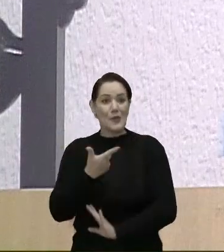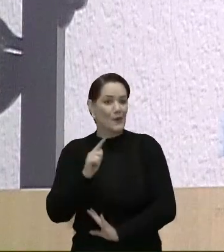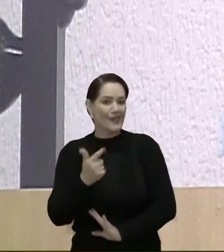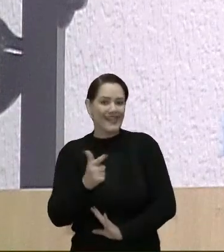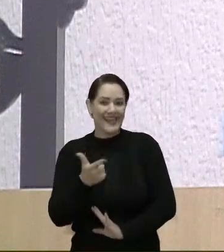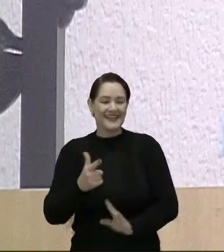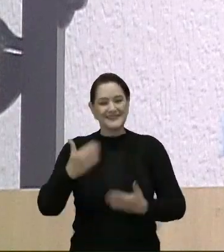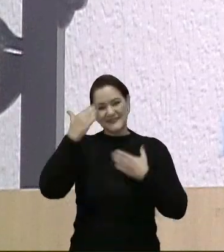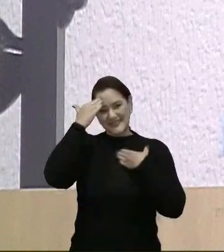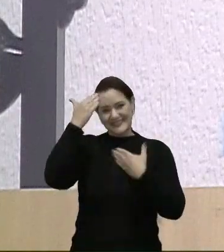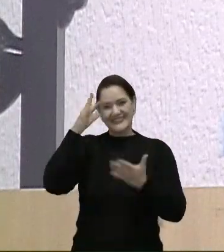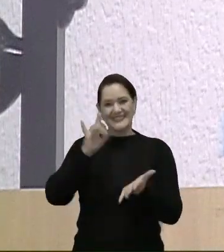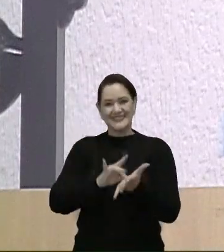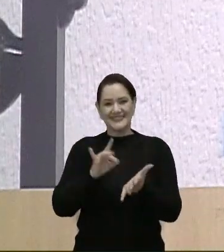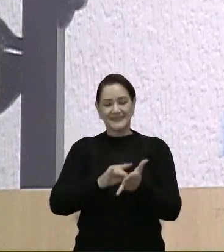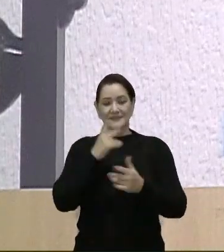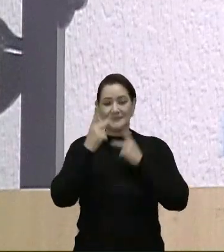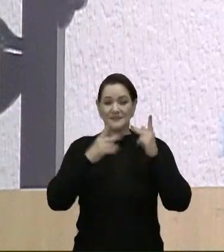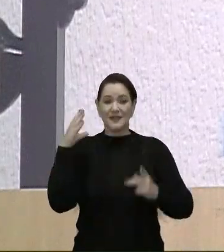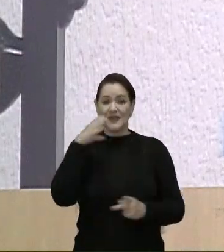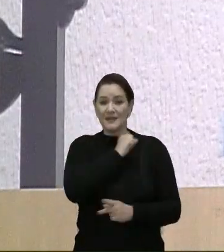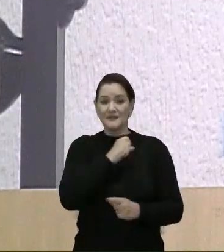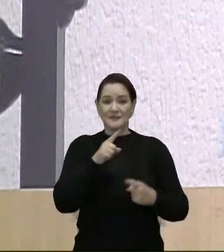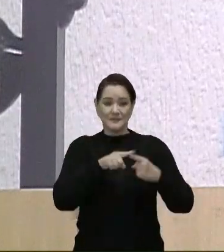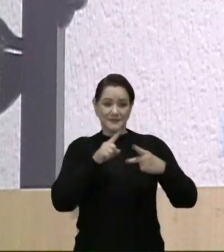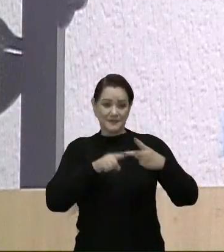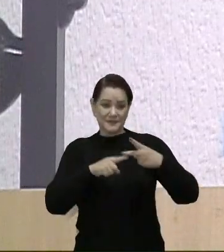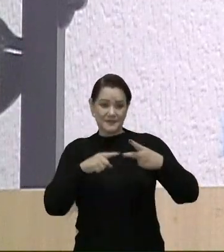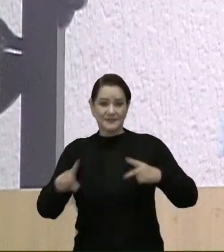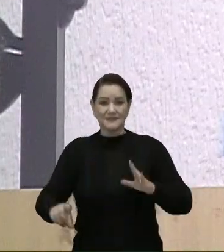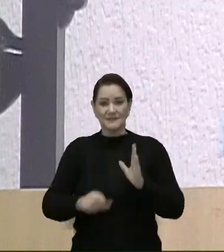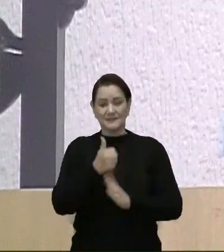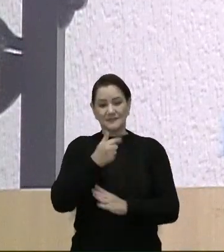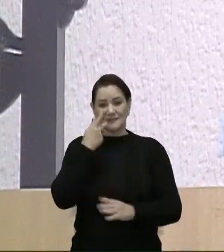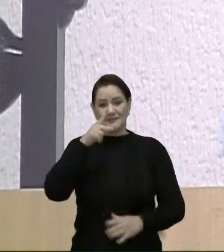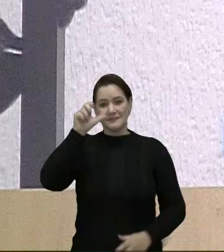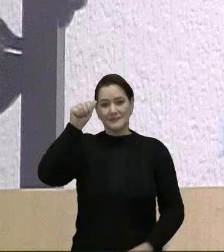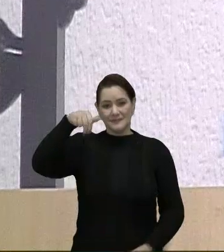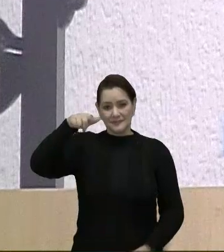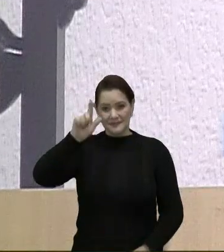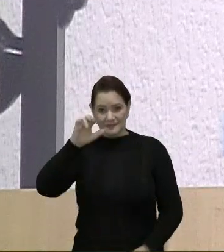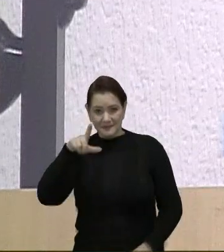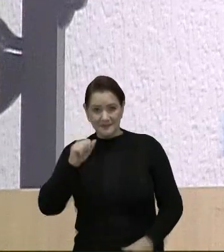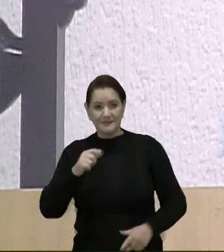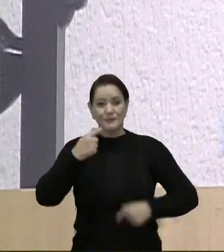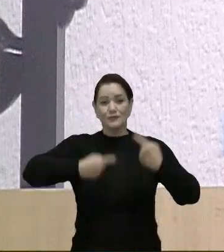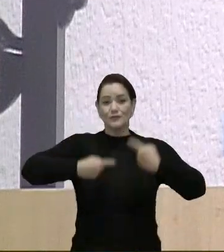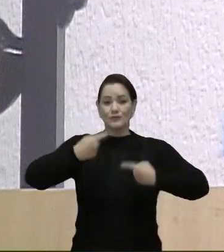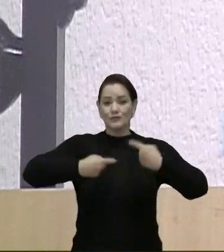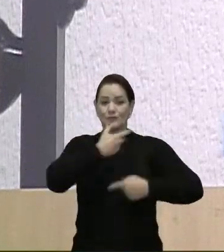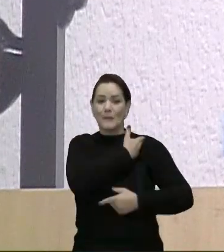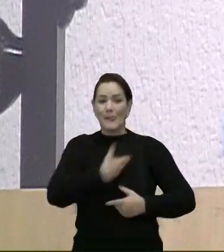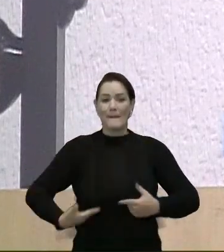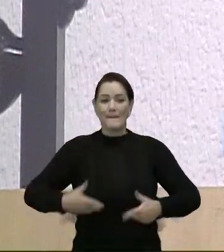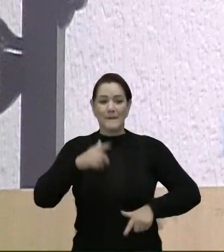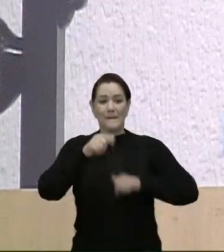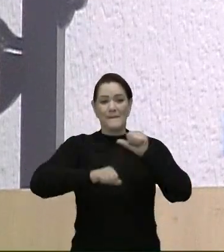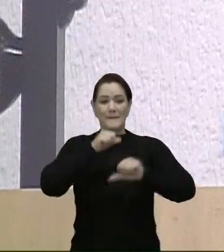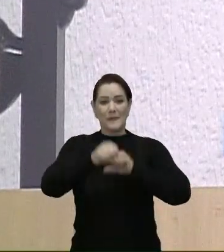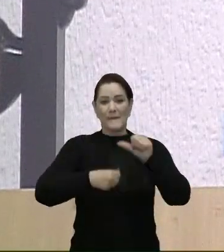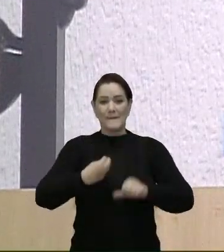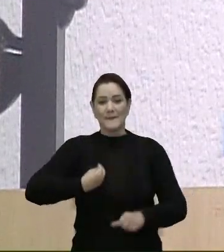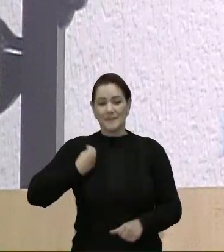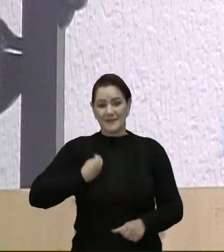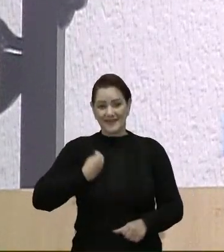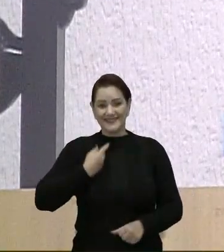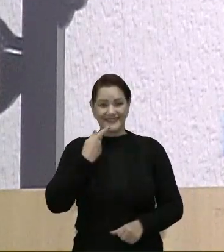mesmo. Eu vou falar rapidamente duas coisas. A primeira, a Ângela falou de política pública, que transformou a vida dela. Eu acho